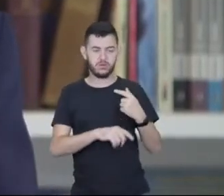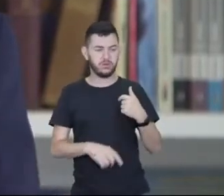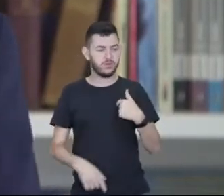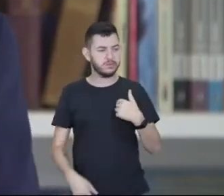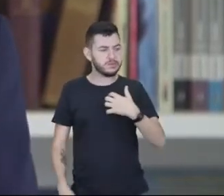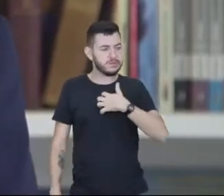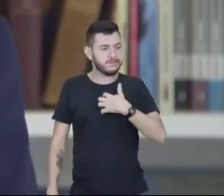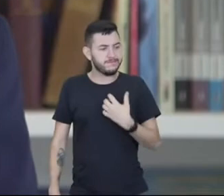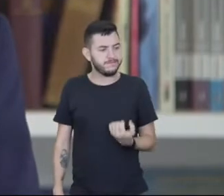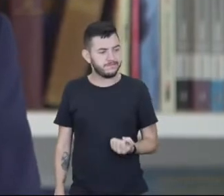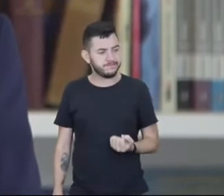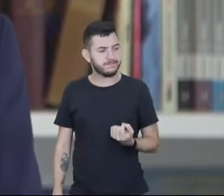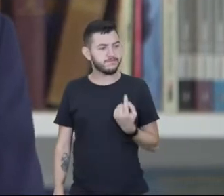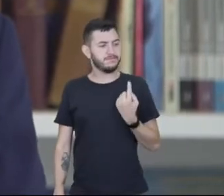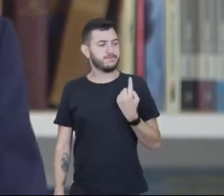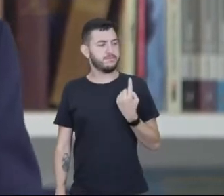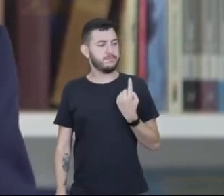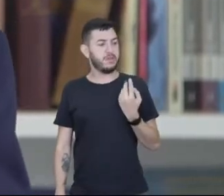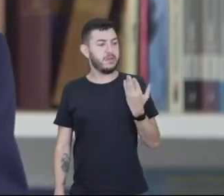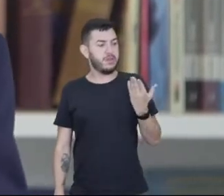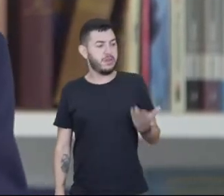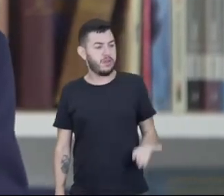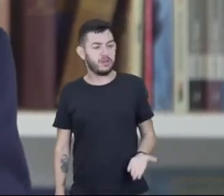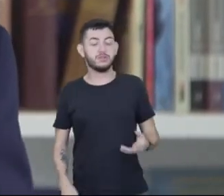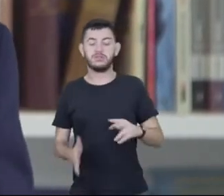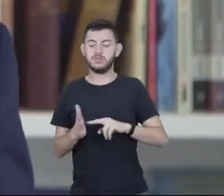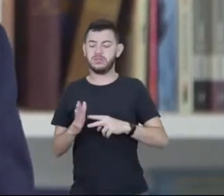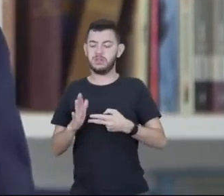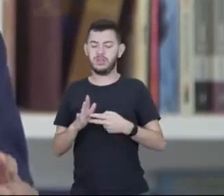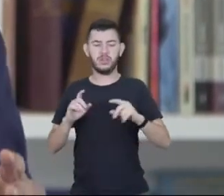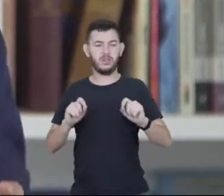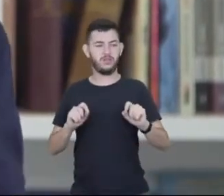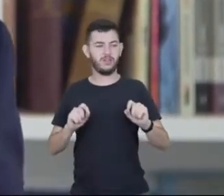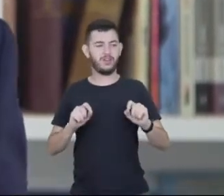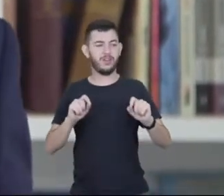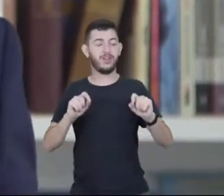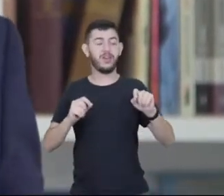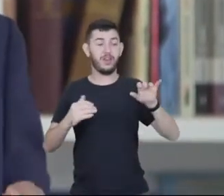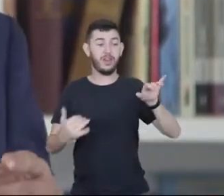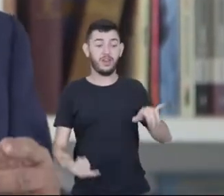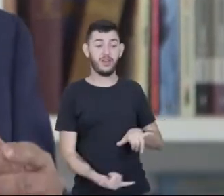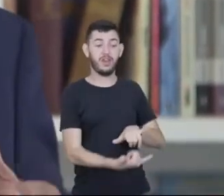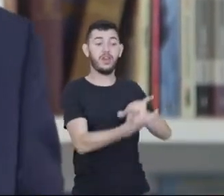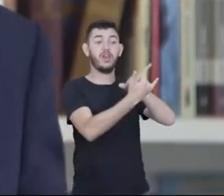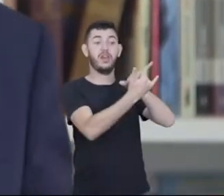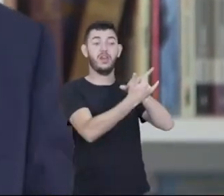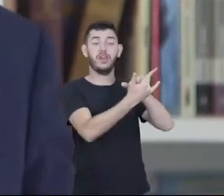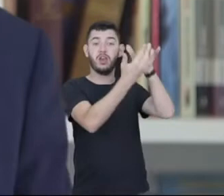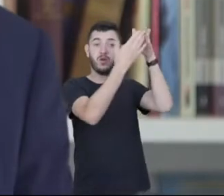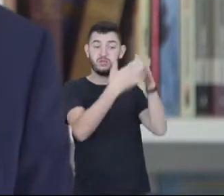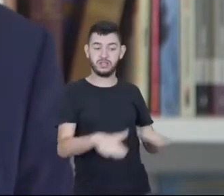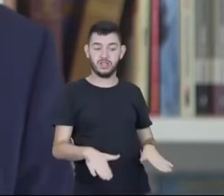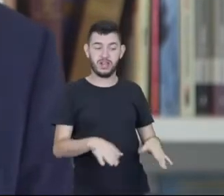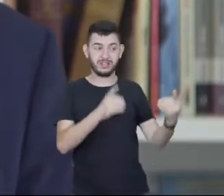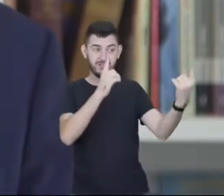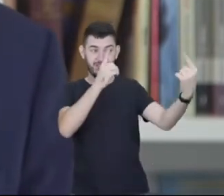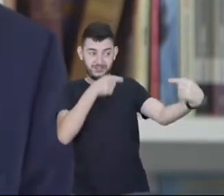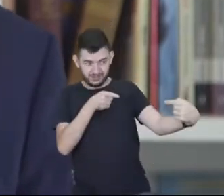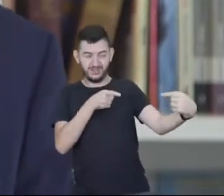mais do que um sinal de reconciliação entre dois adversários históricos